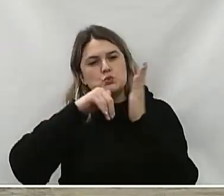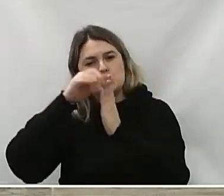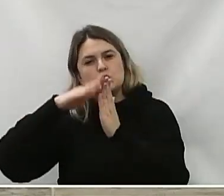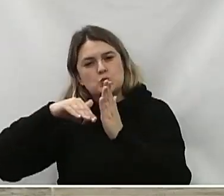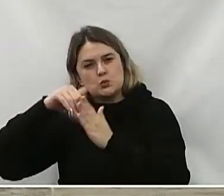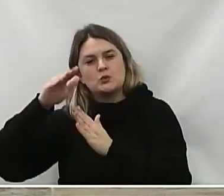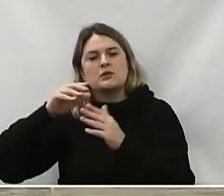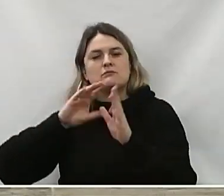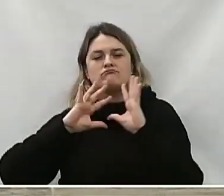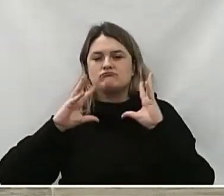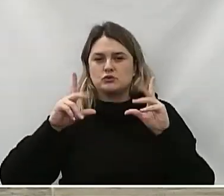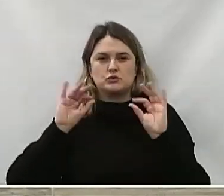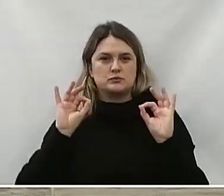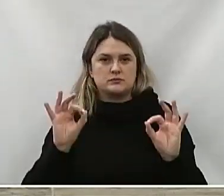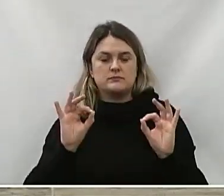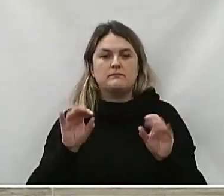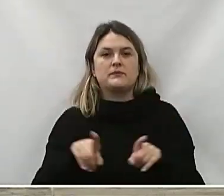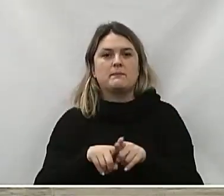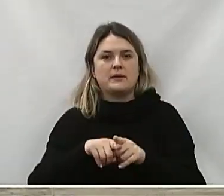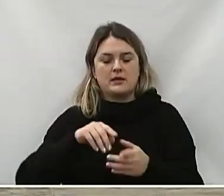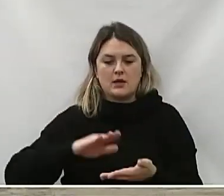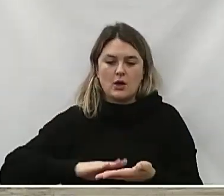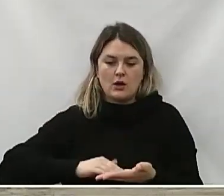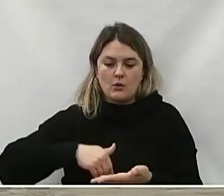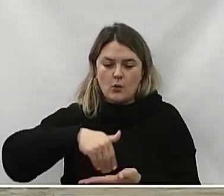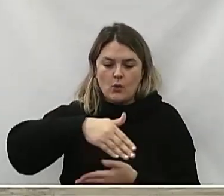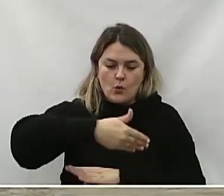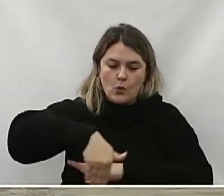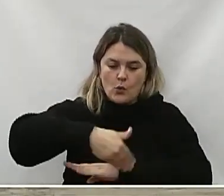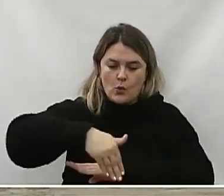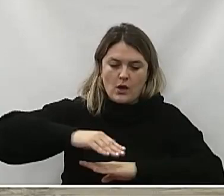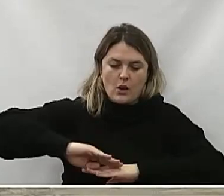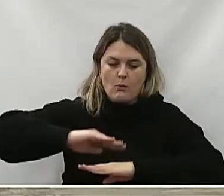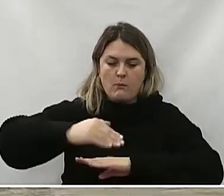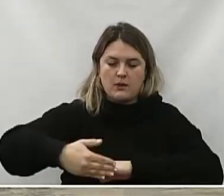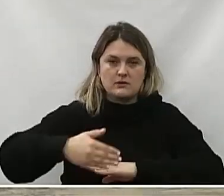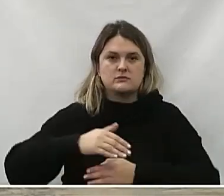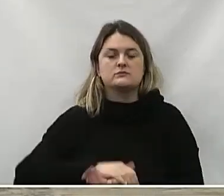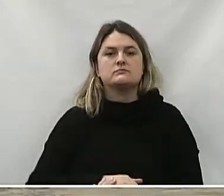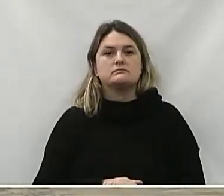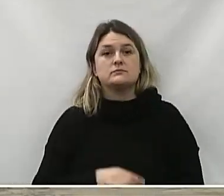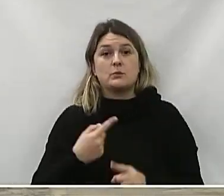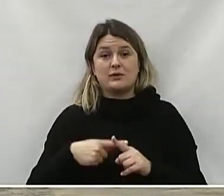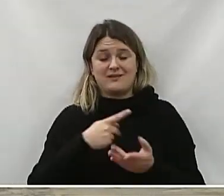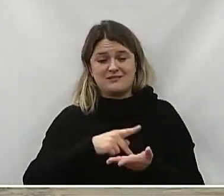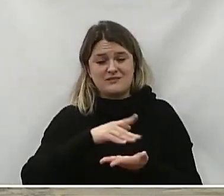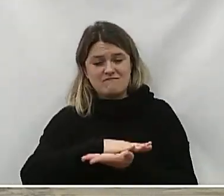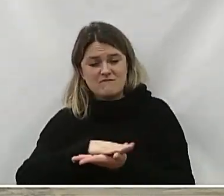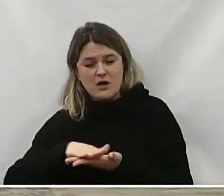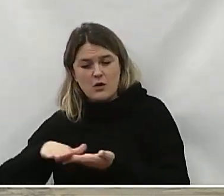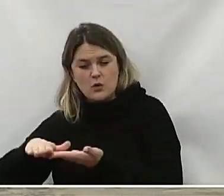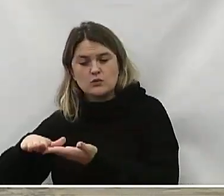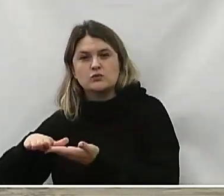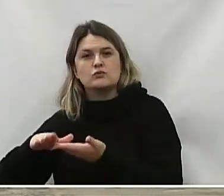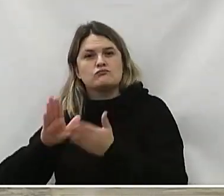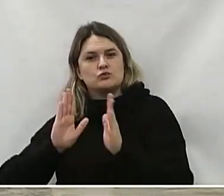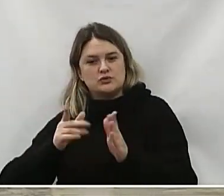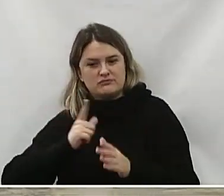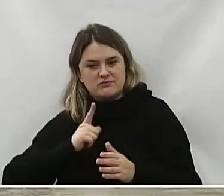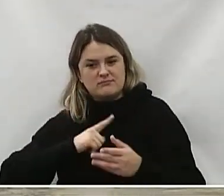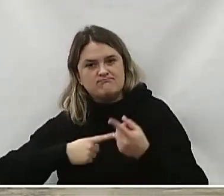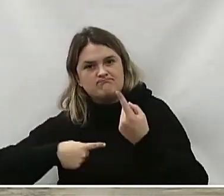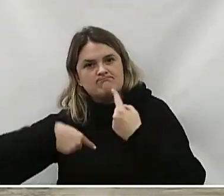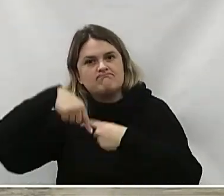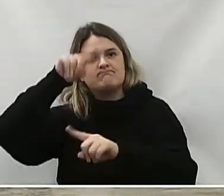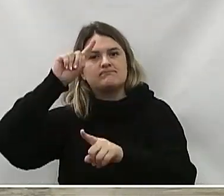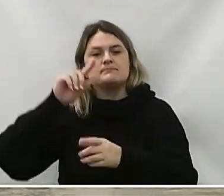as faixas elevadas é as lombadas os asfaltos em si que hoje São Sebastião tá alavancando cada vez